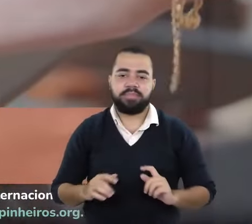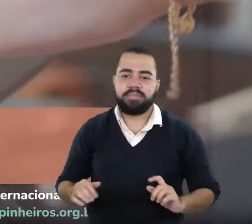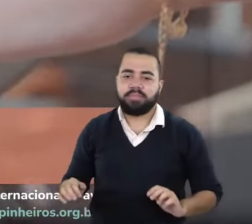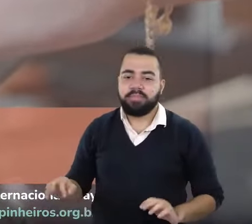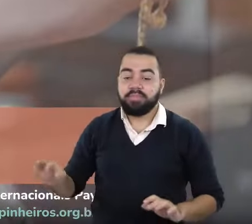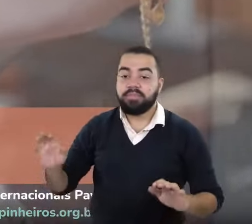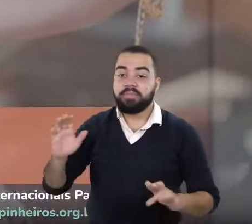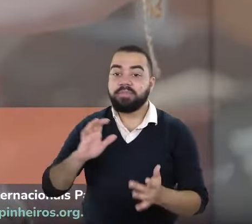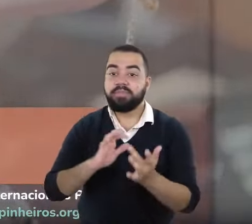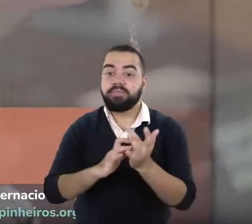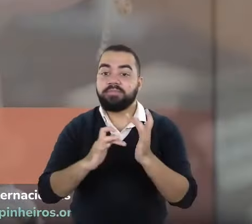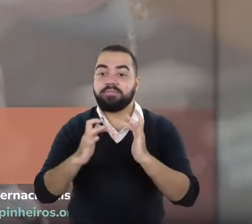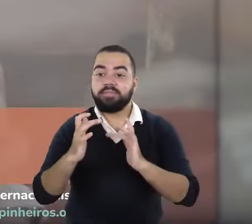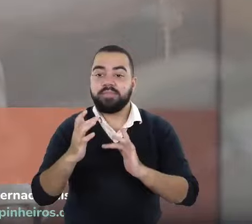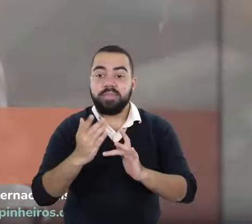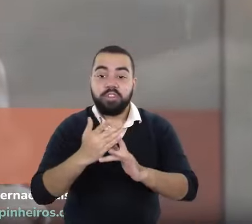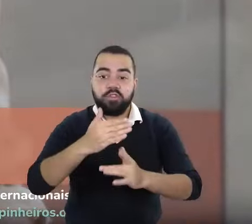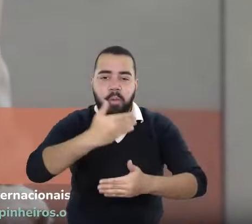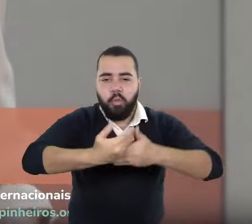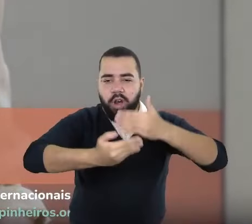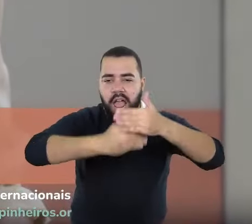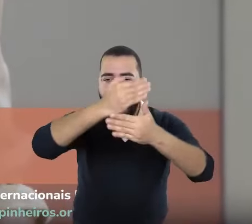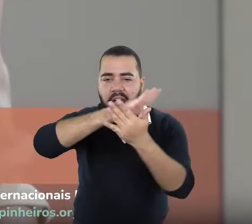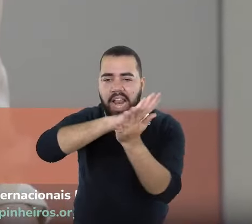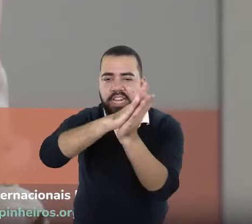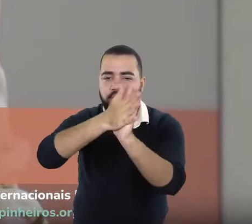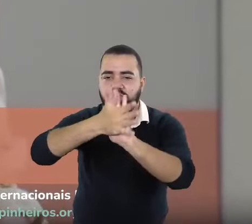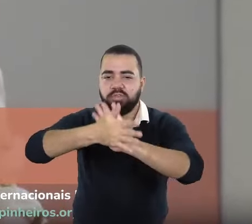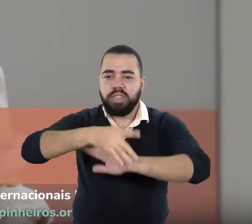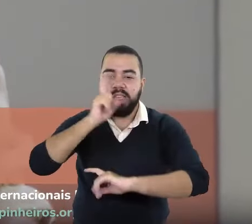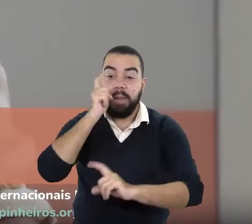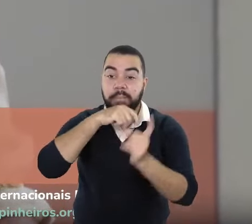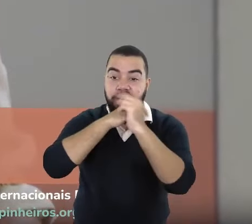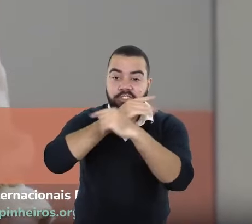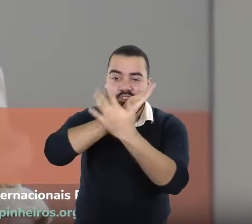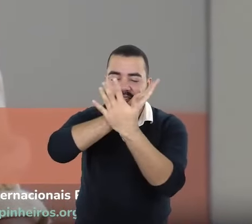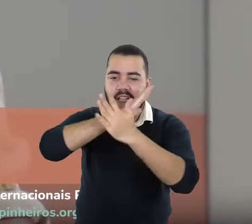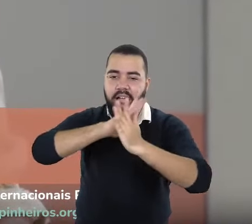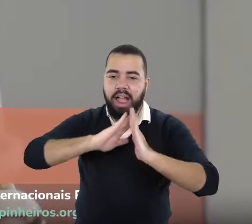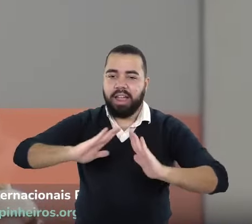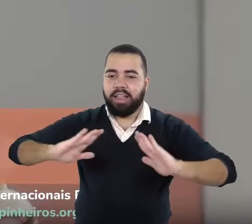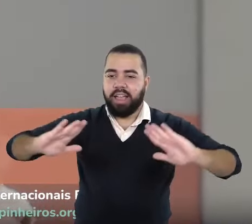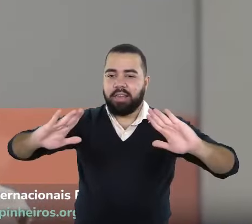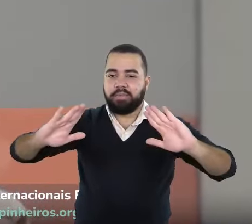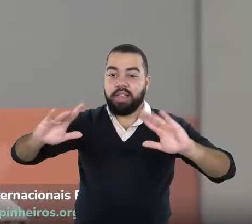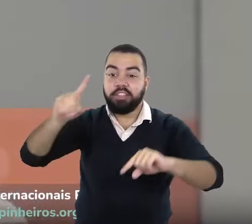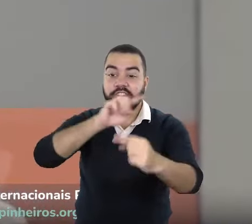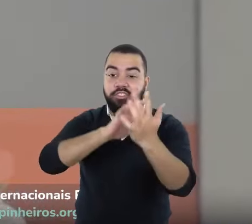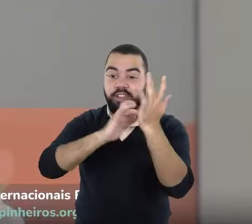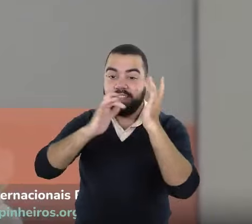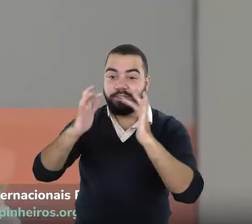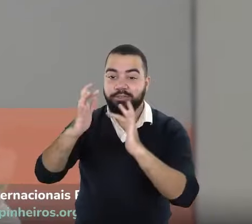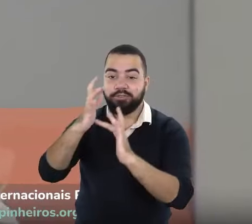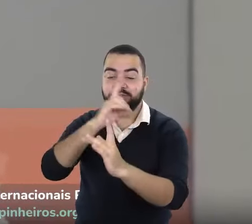encontrar. Derruba muralhas, destrói as mentiras pra me